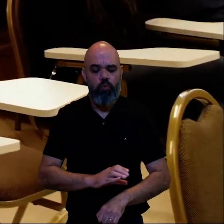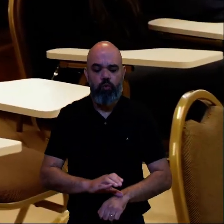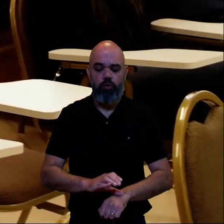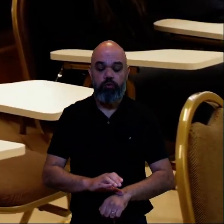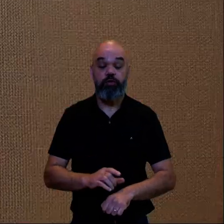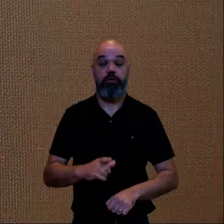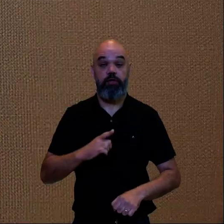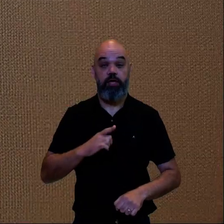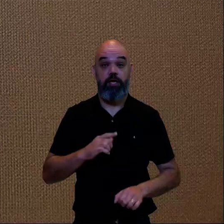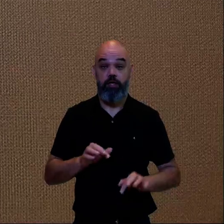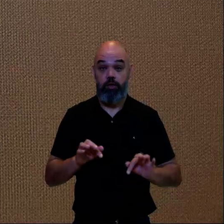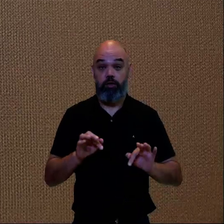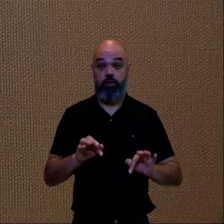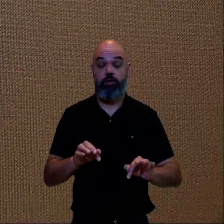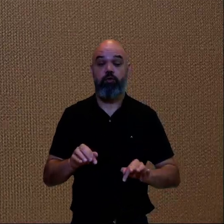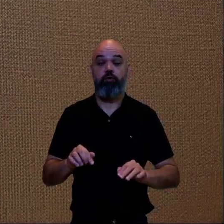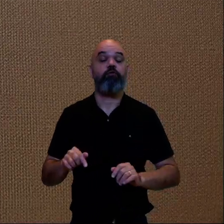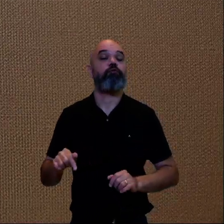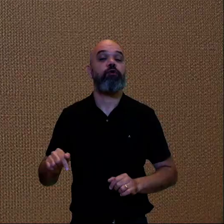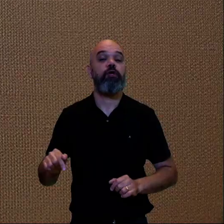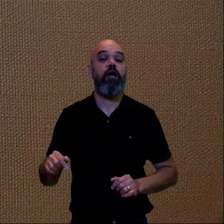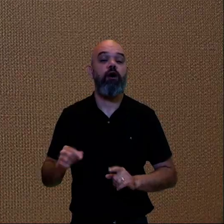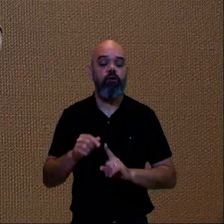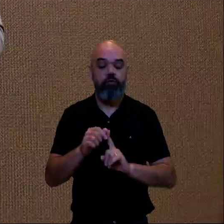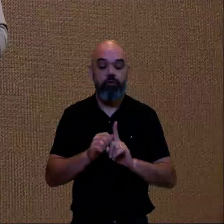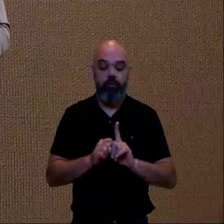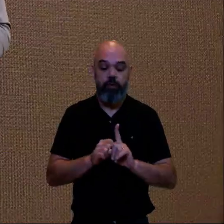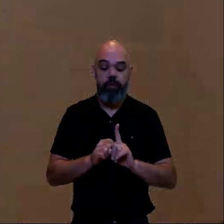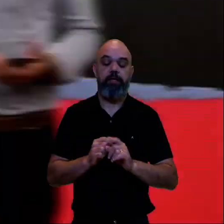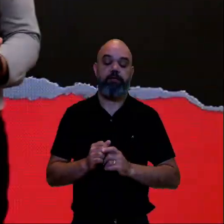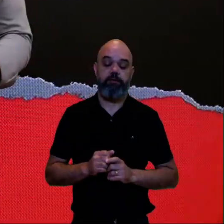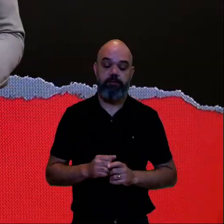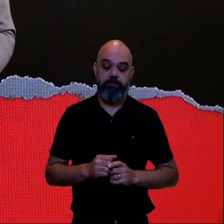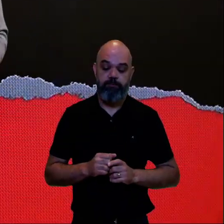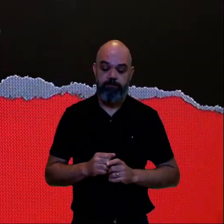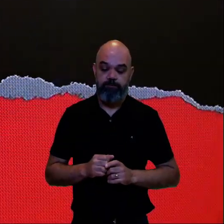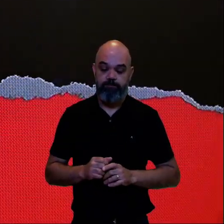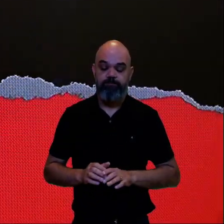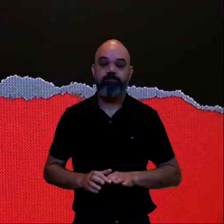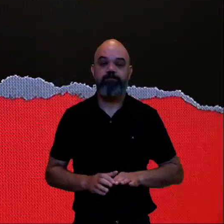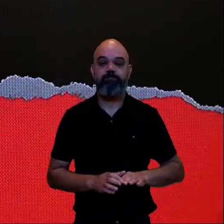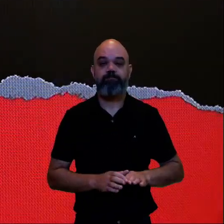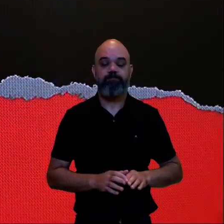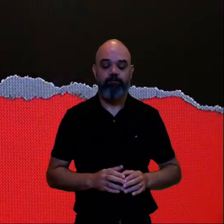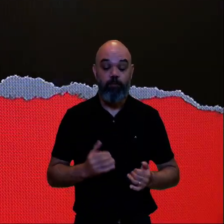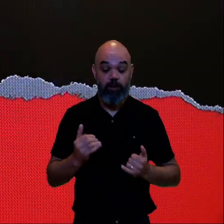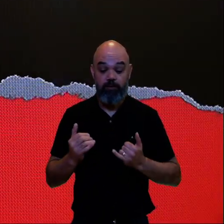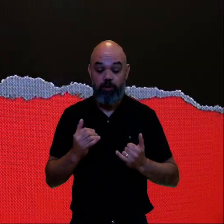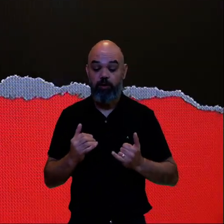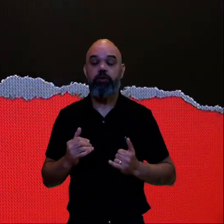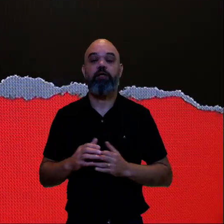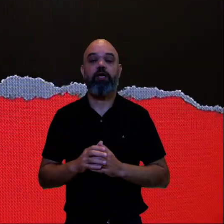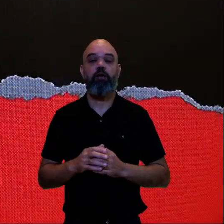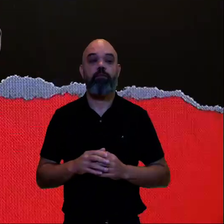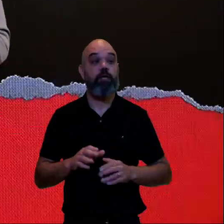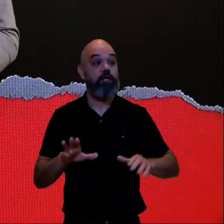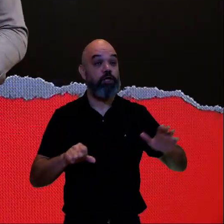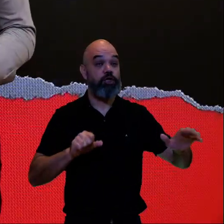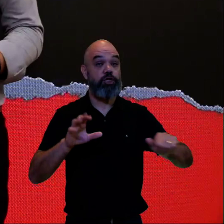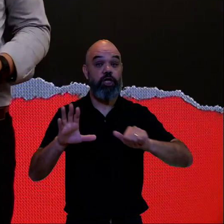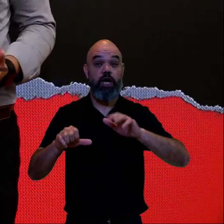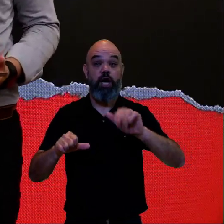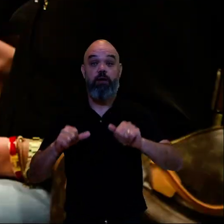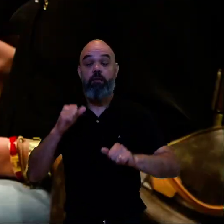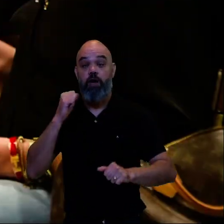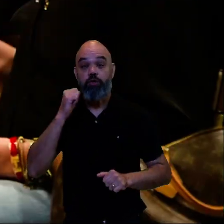mês. Mas você precisa se inscrever, hein, porque as vagas são limitadas. A gente vai terminando esse recado aqui com uma convocação para as mulheres, hein, no